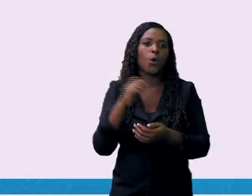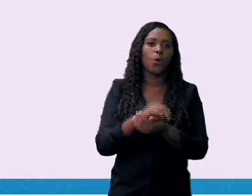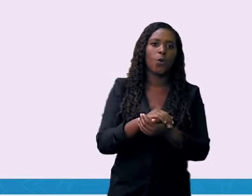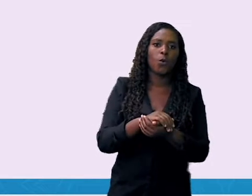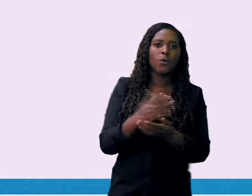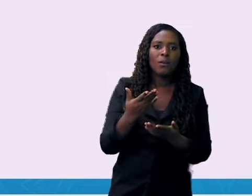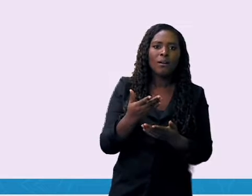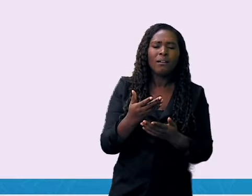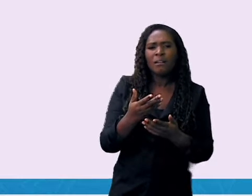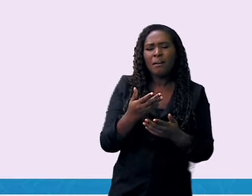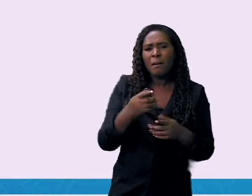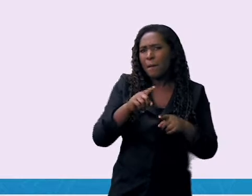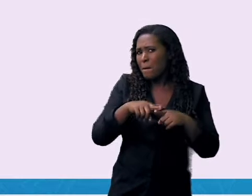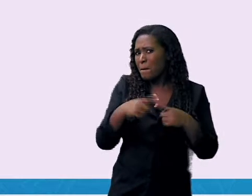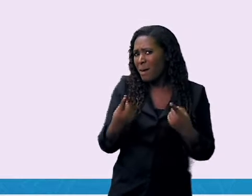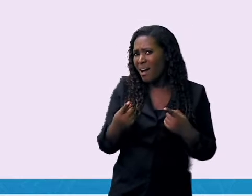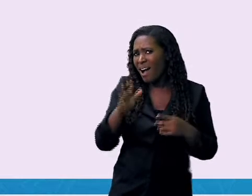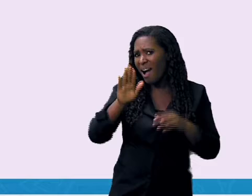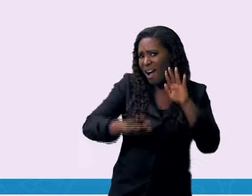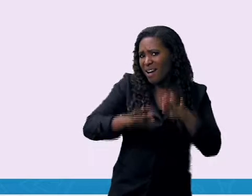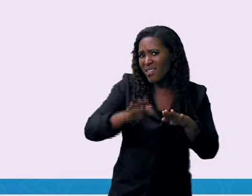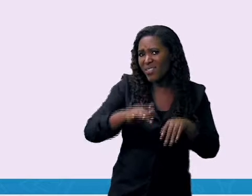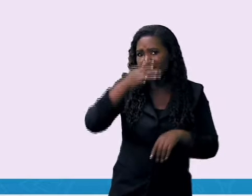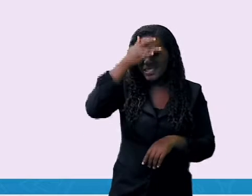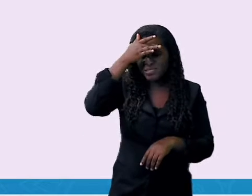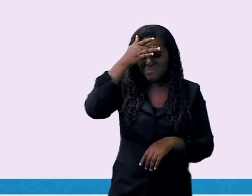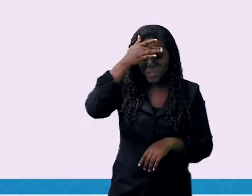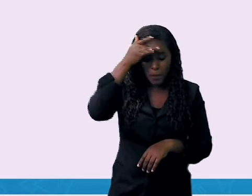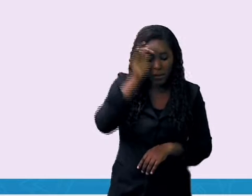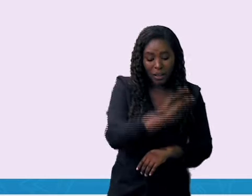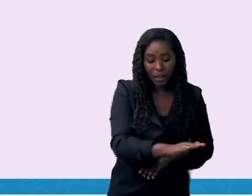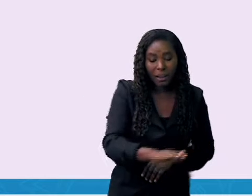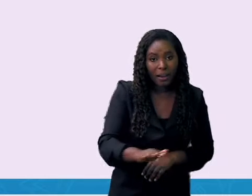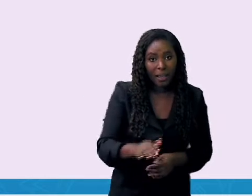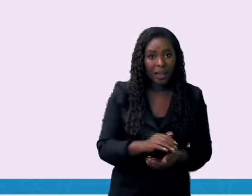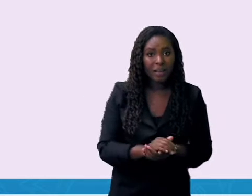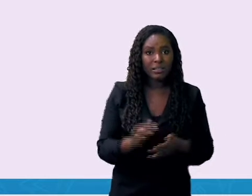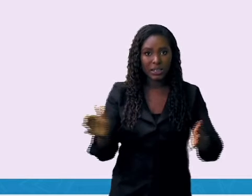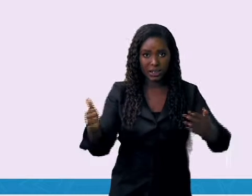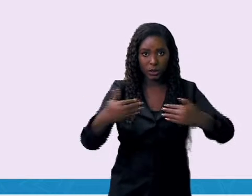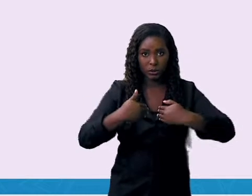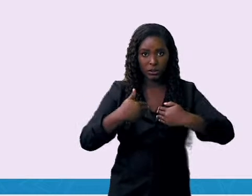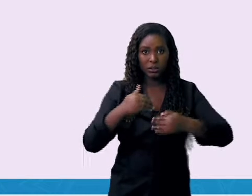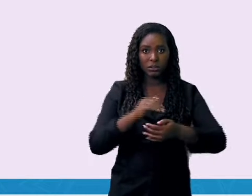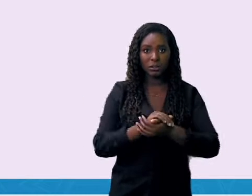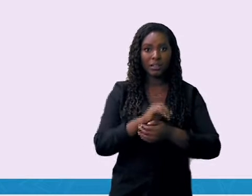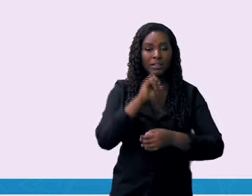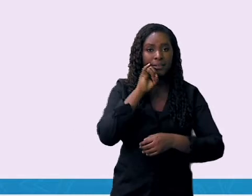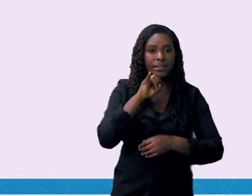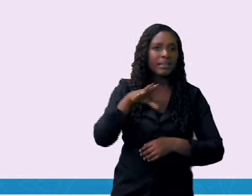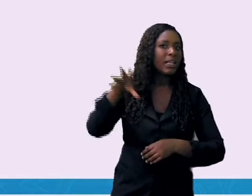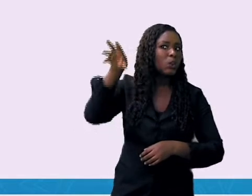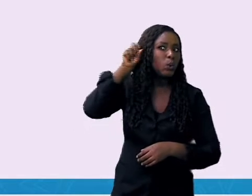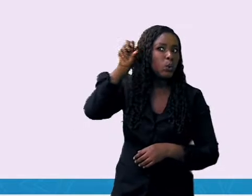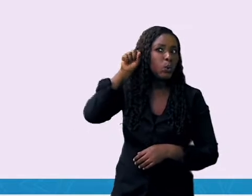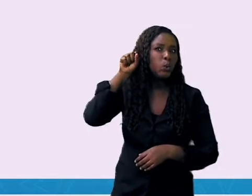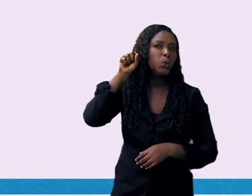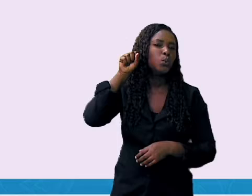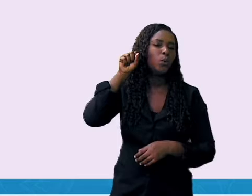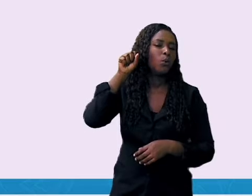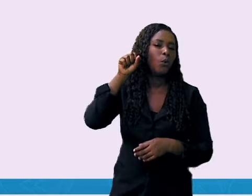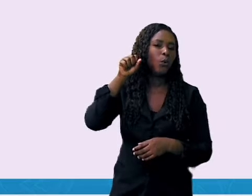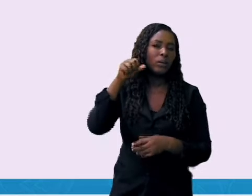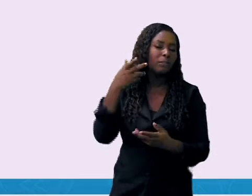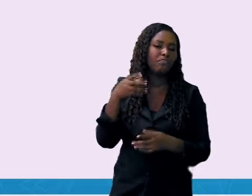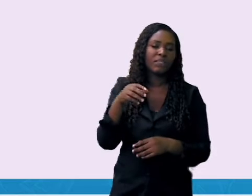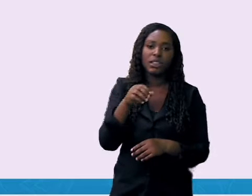na percepção do som, no caso aí de uma surdez, ou por problemas motores que atingem os órgãos que produzem